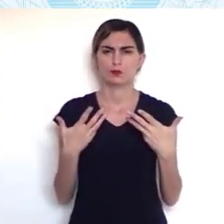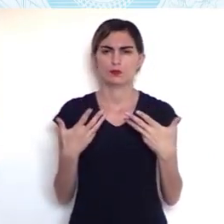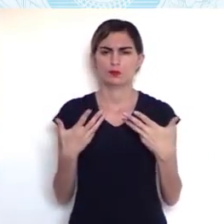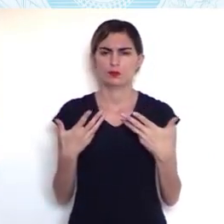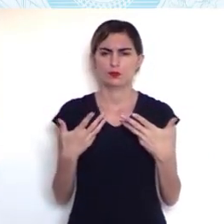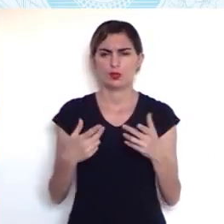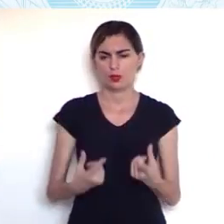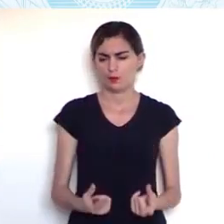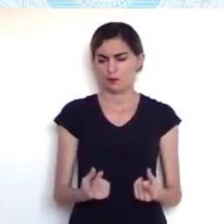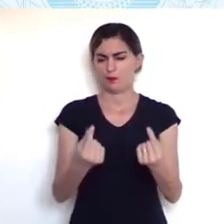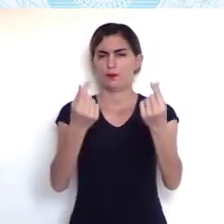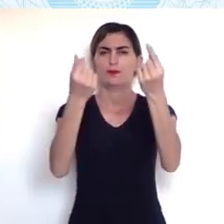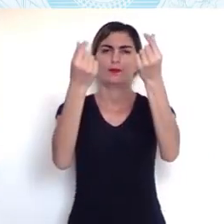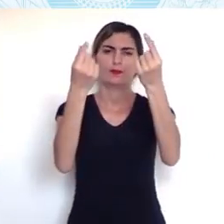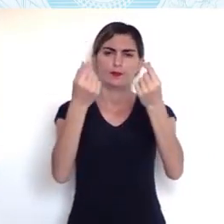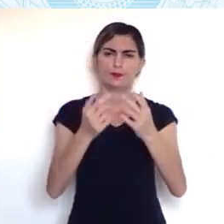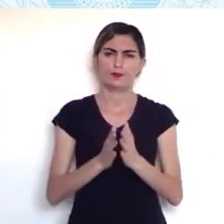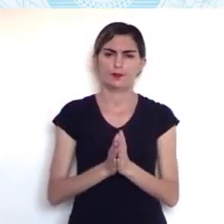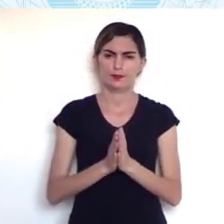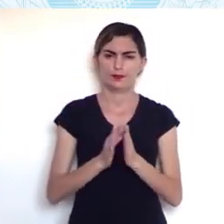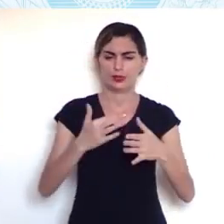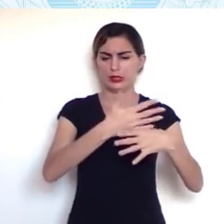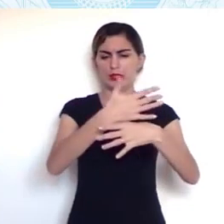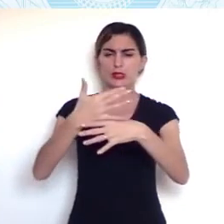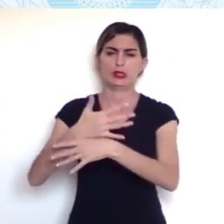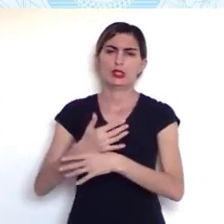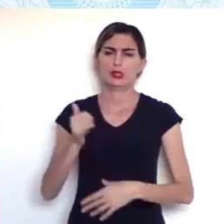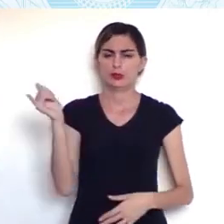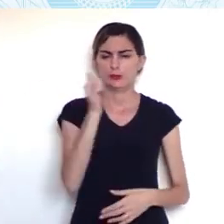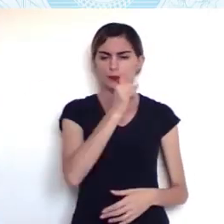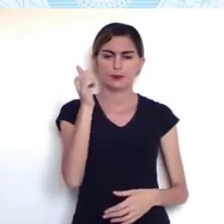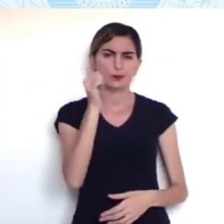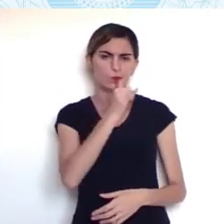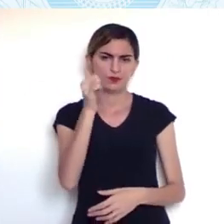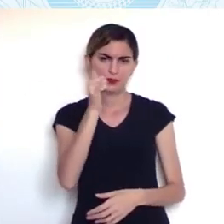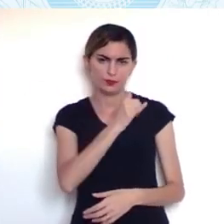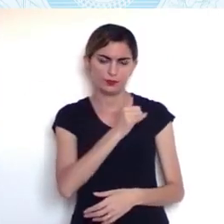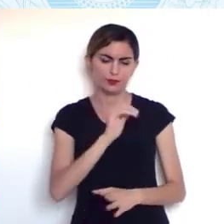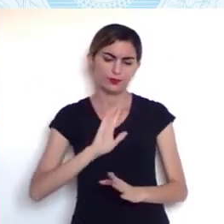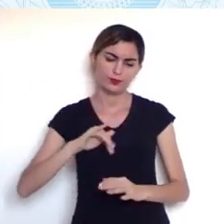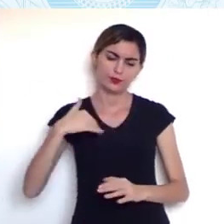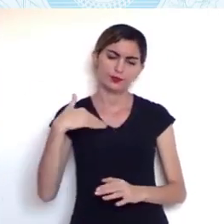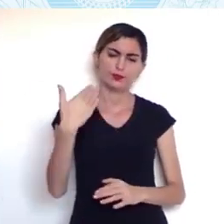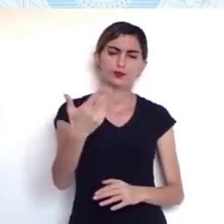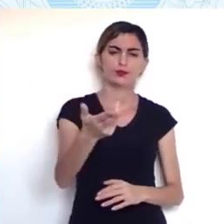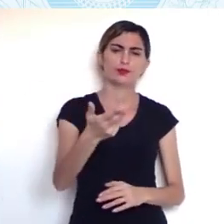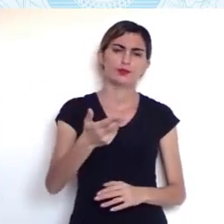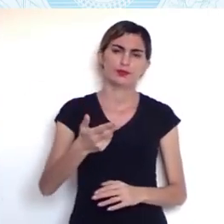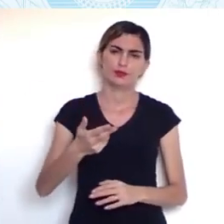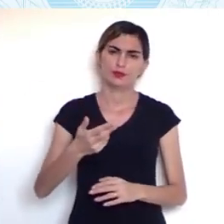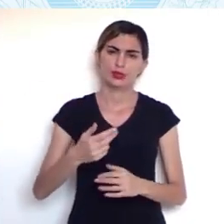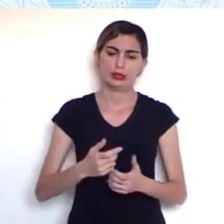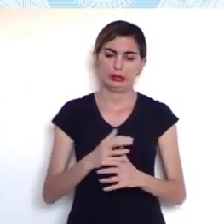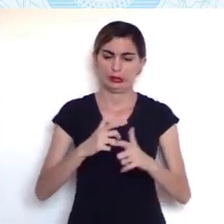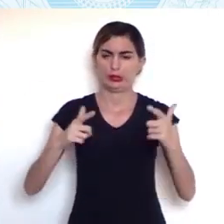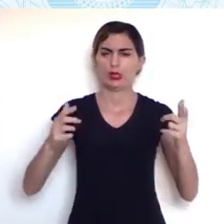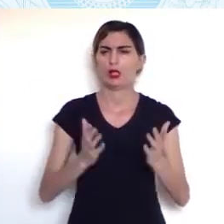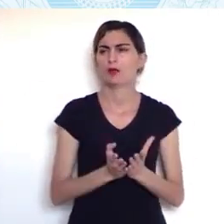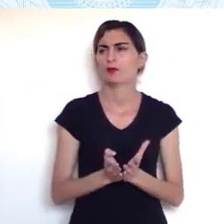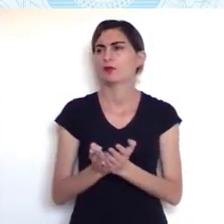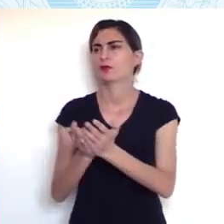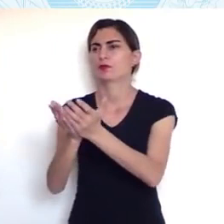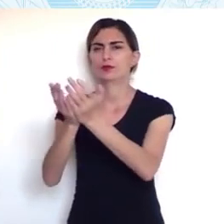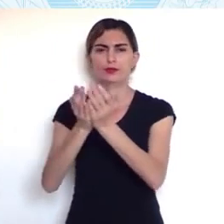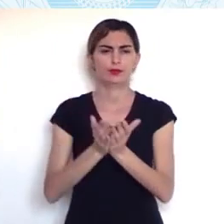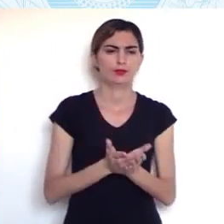econômico das cidades italianas, em decorrência das grandes navegações,